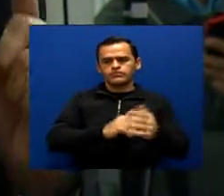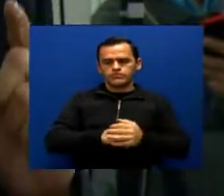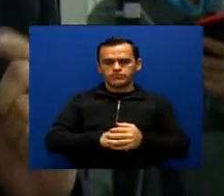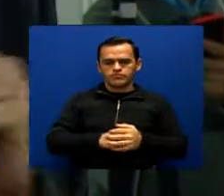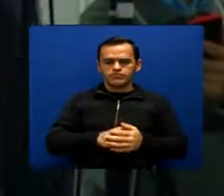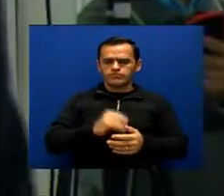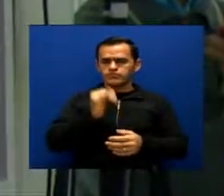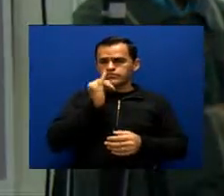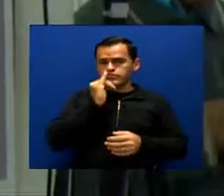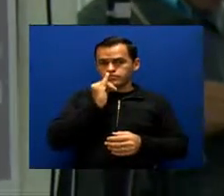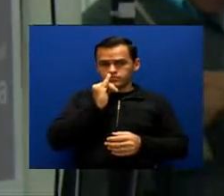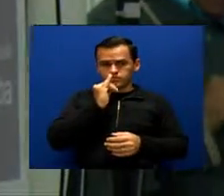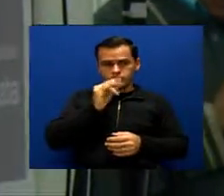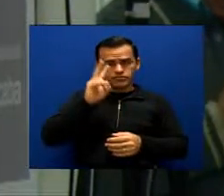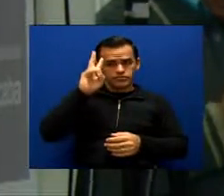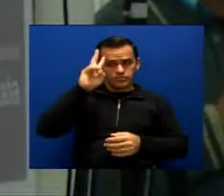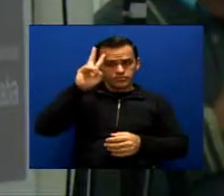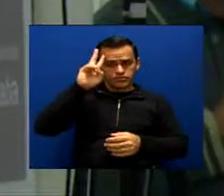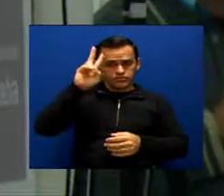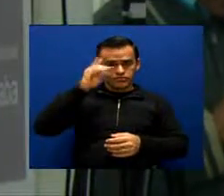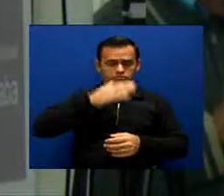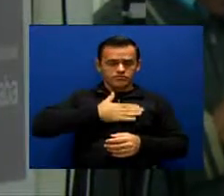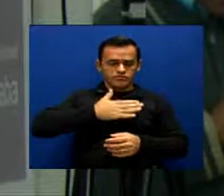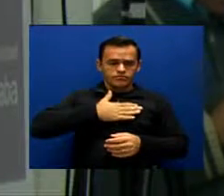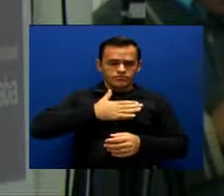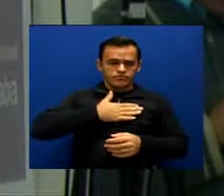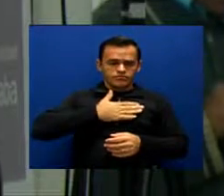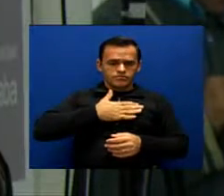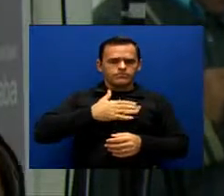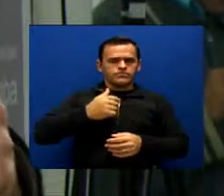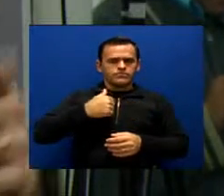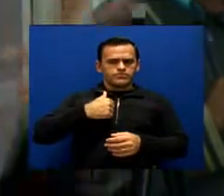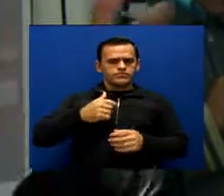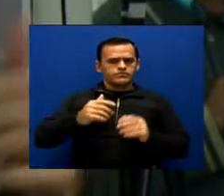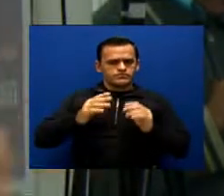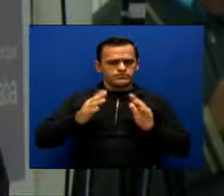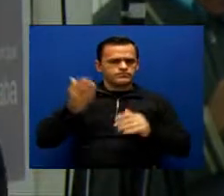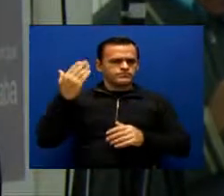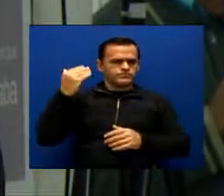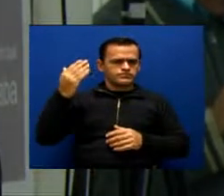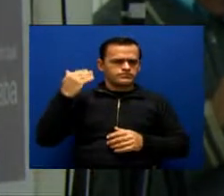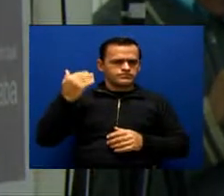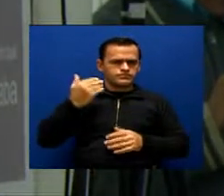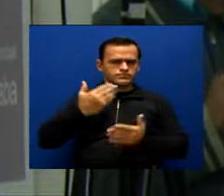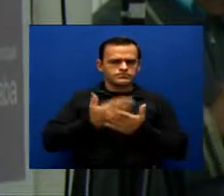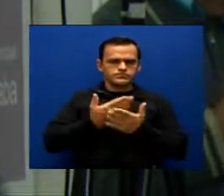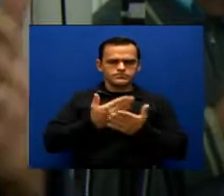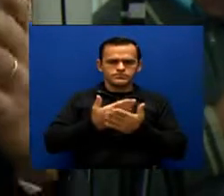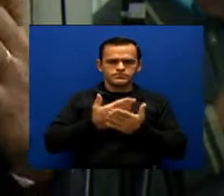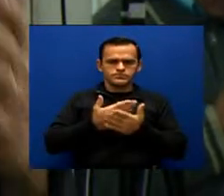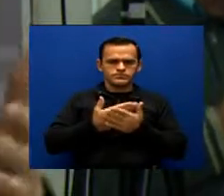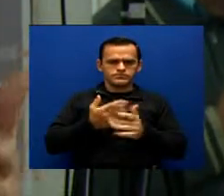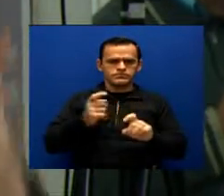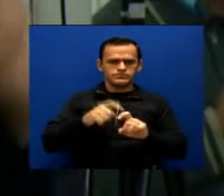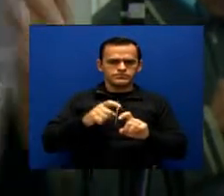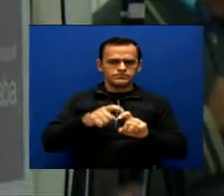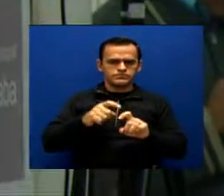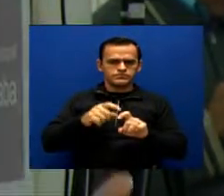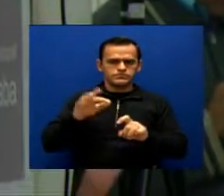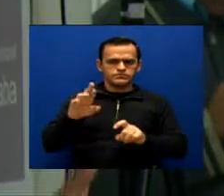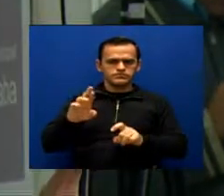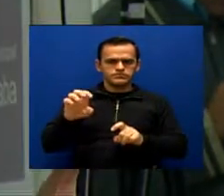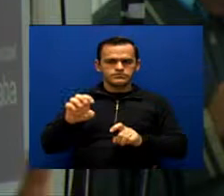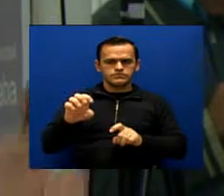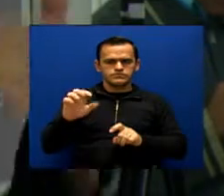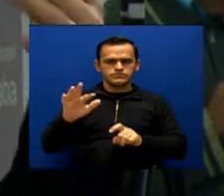trazer um exemplo de experiência própria que eu já tive inúmeras vezes quando eu era estudante de medicina. No Recife, na